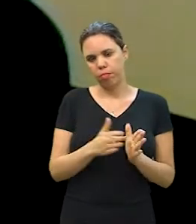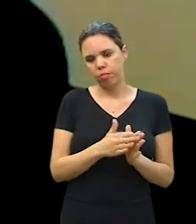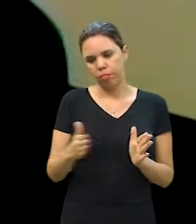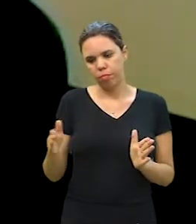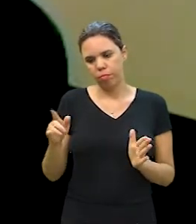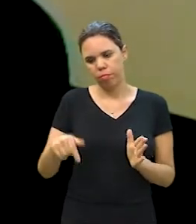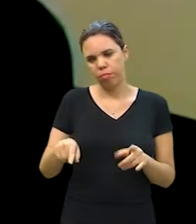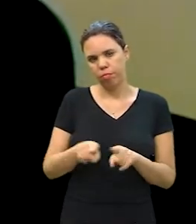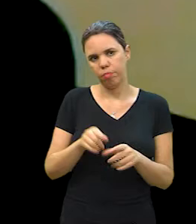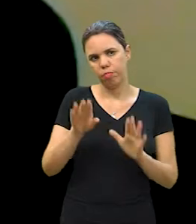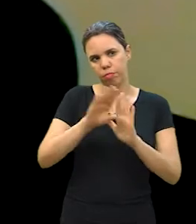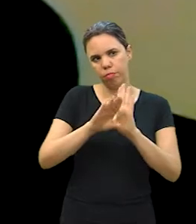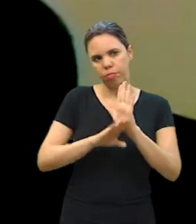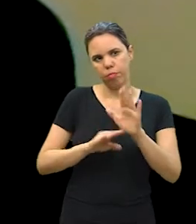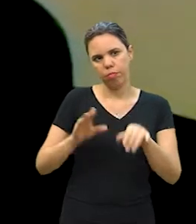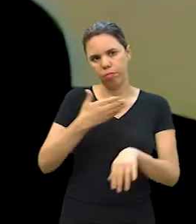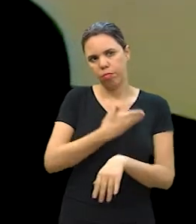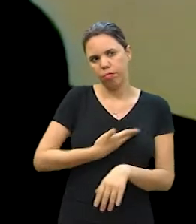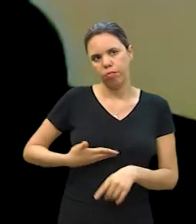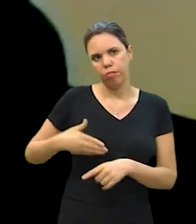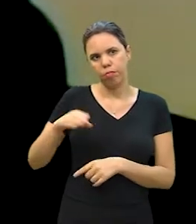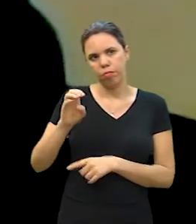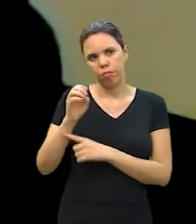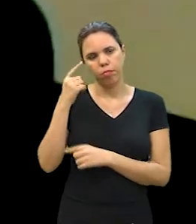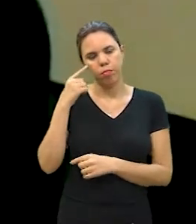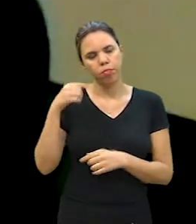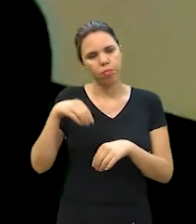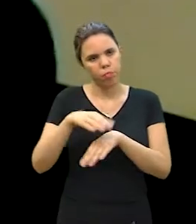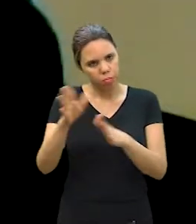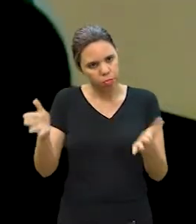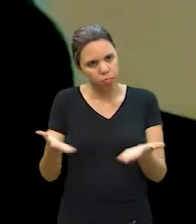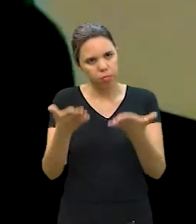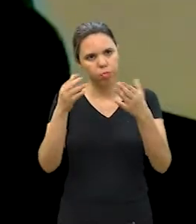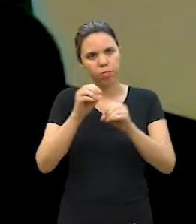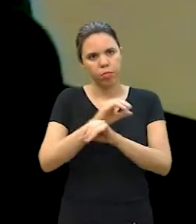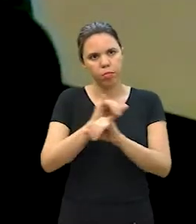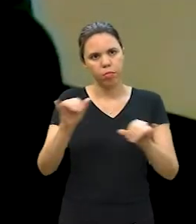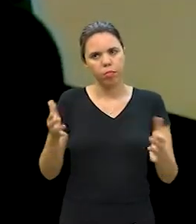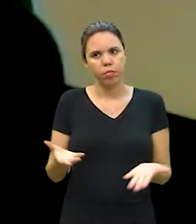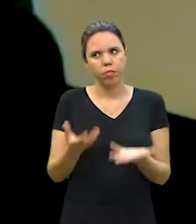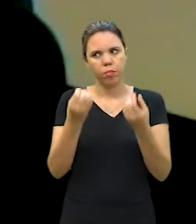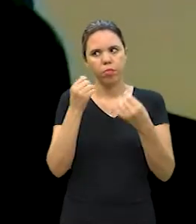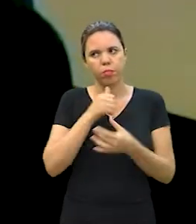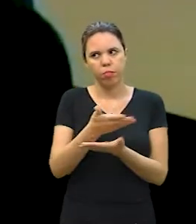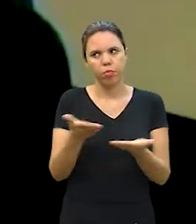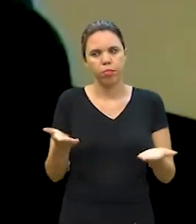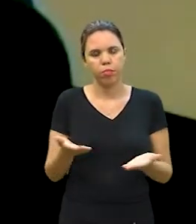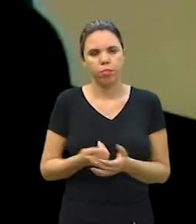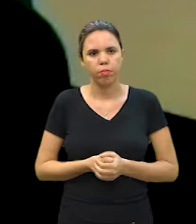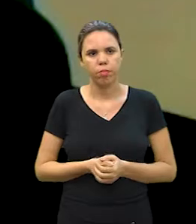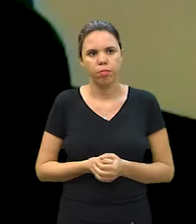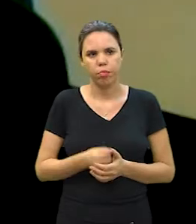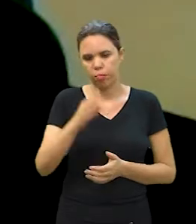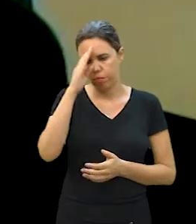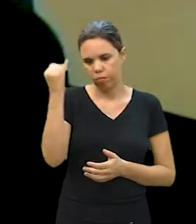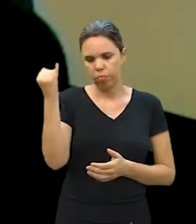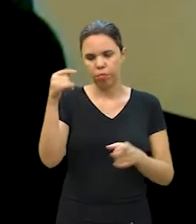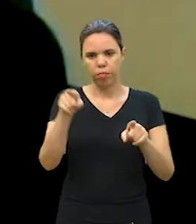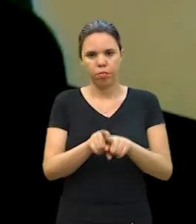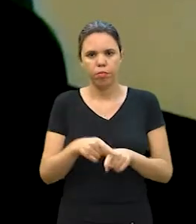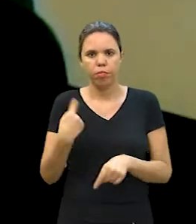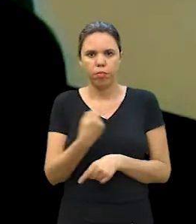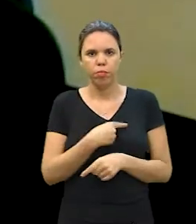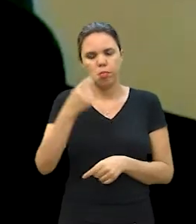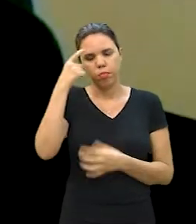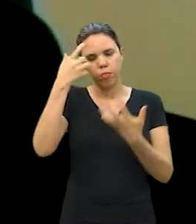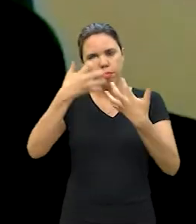neste espaço programas do governo do estado que levem essa informação para as mulheres. Mas é fundamental